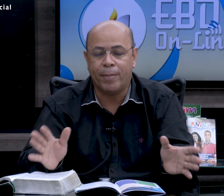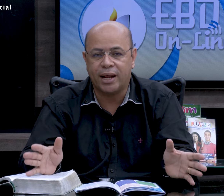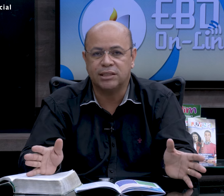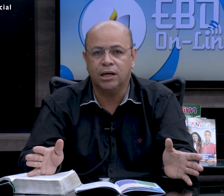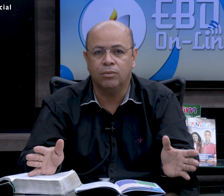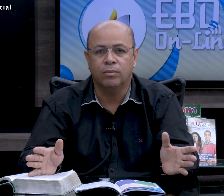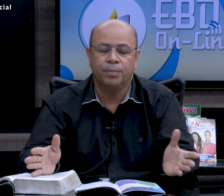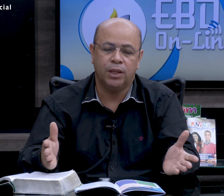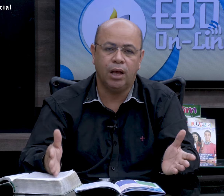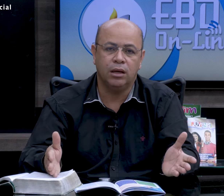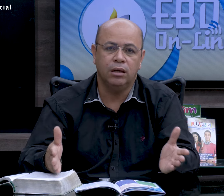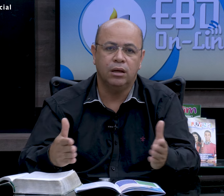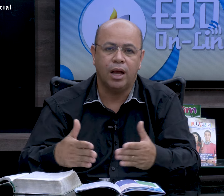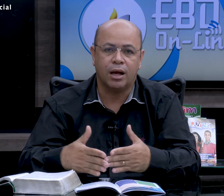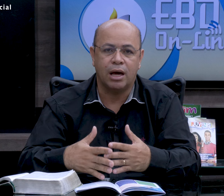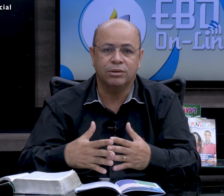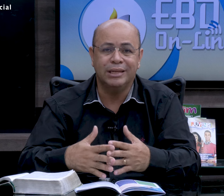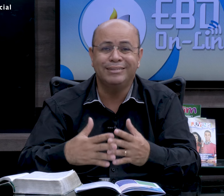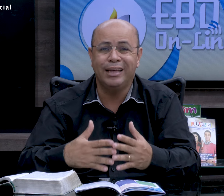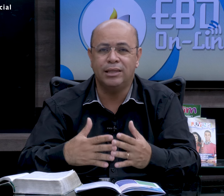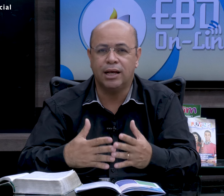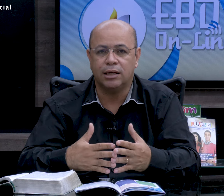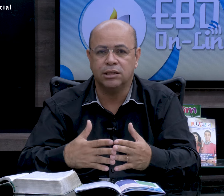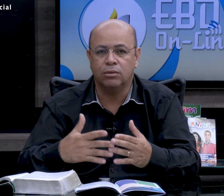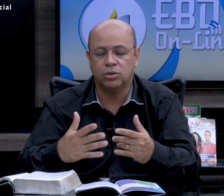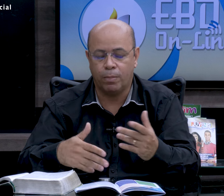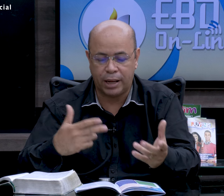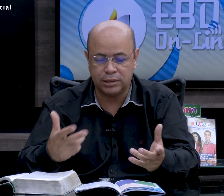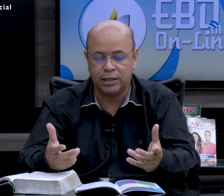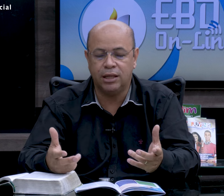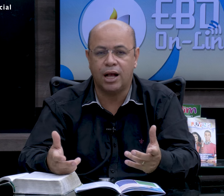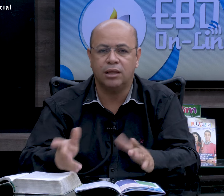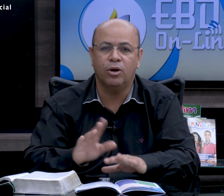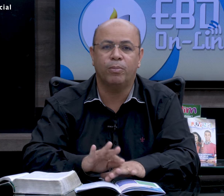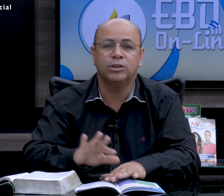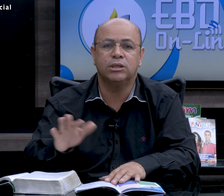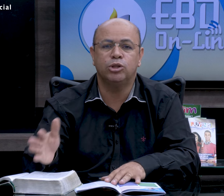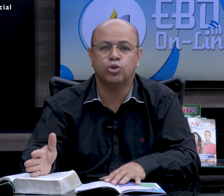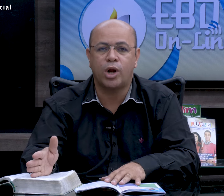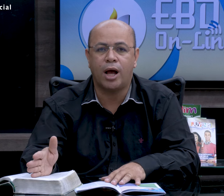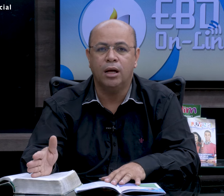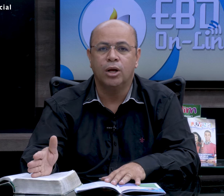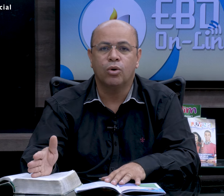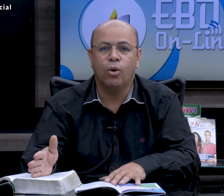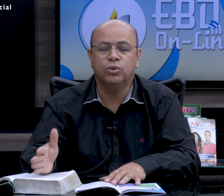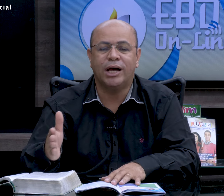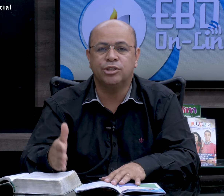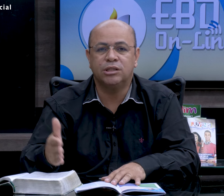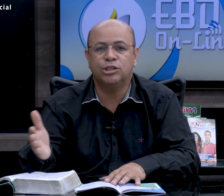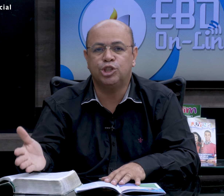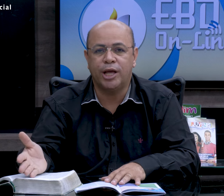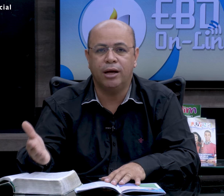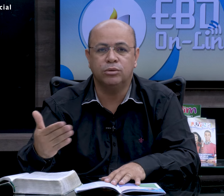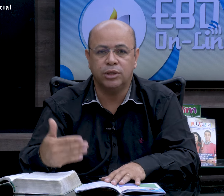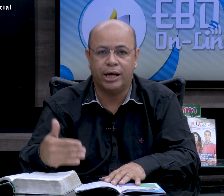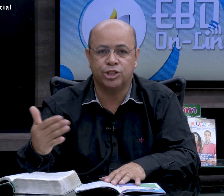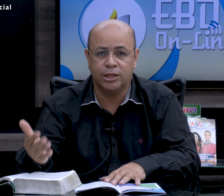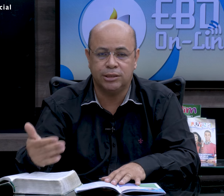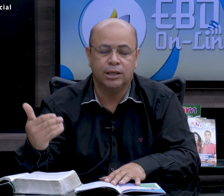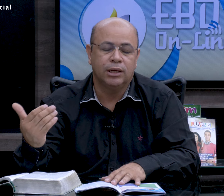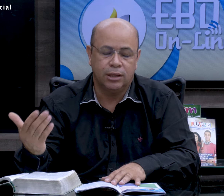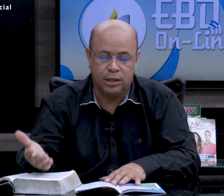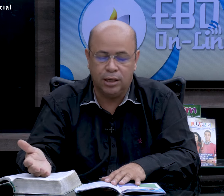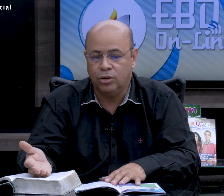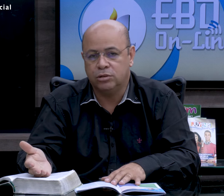de separação e aí é claro de dedicação então para estar dedicado não pode se misturar com os agentes externos